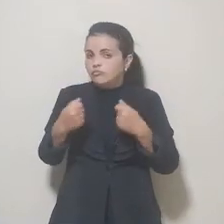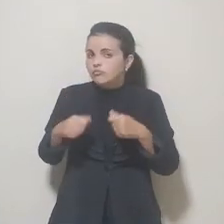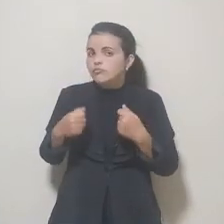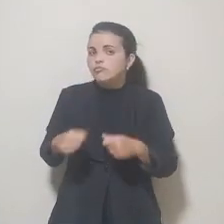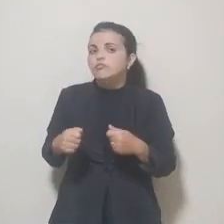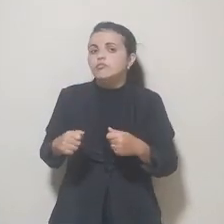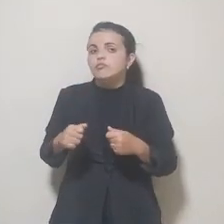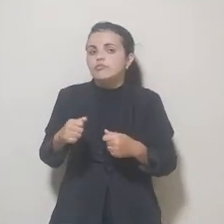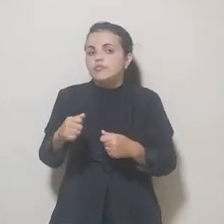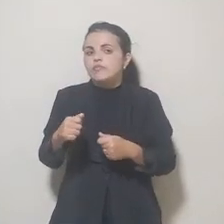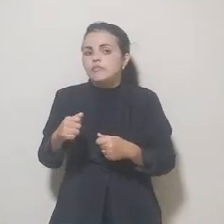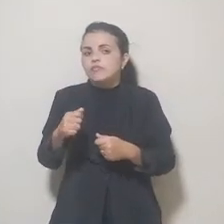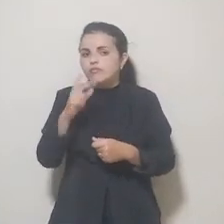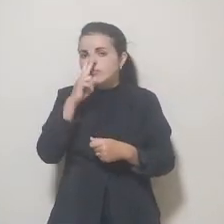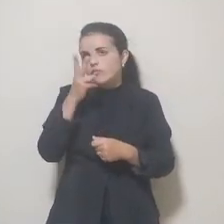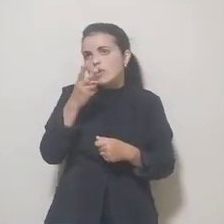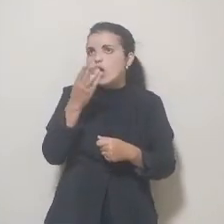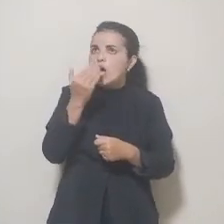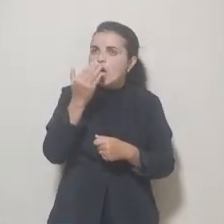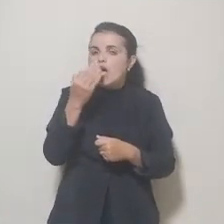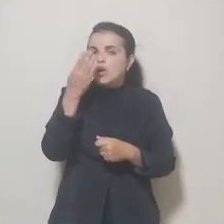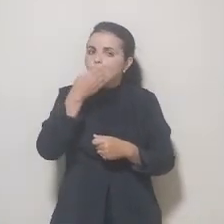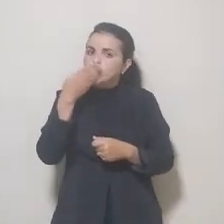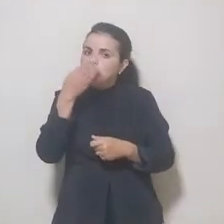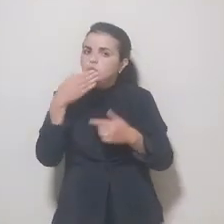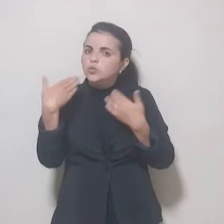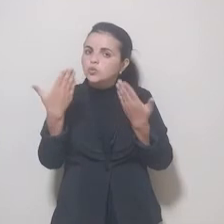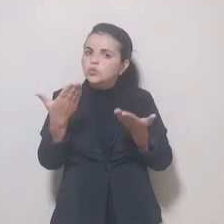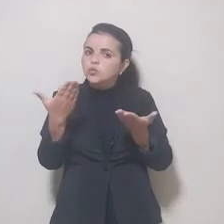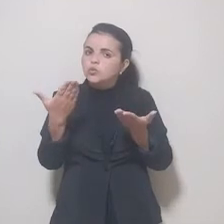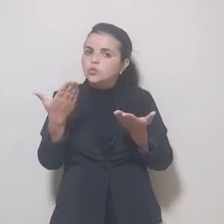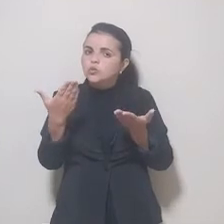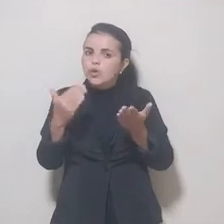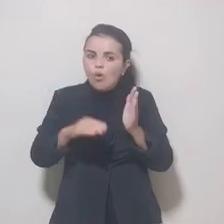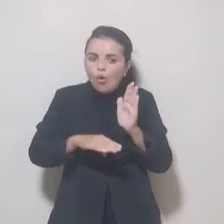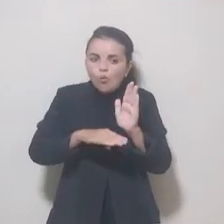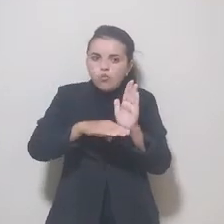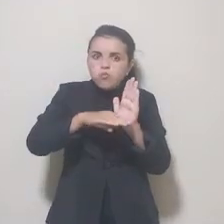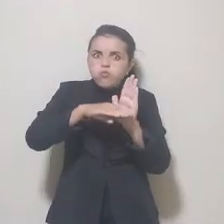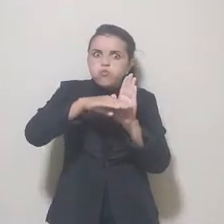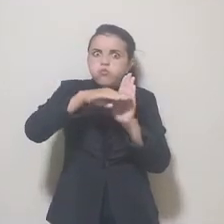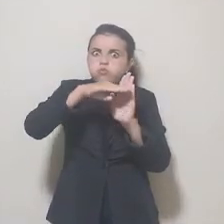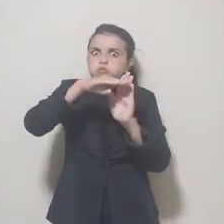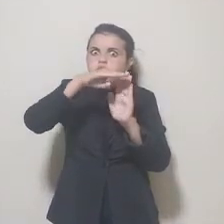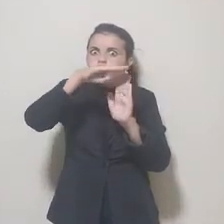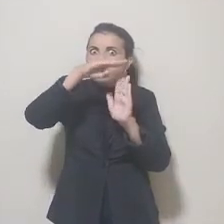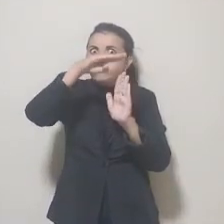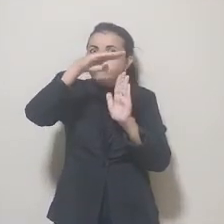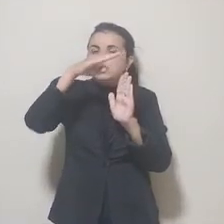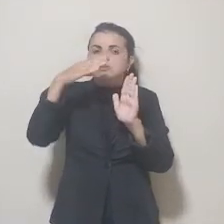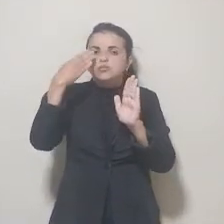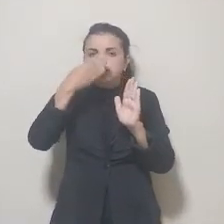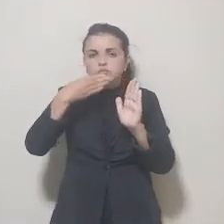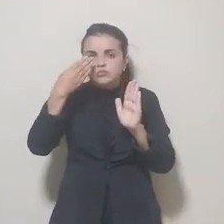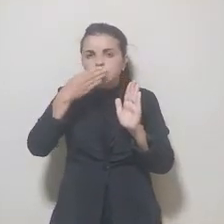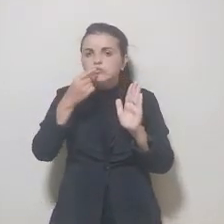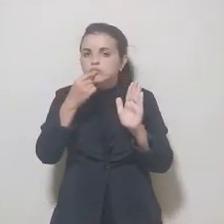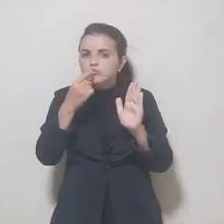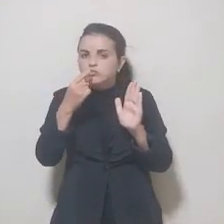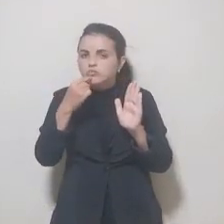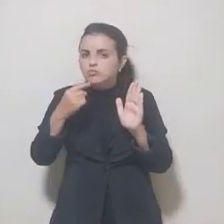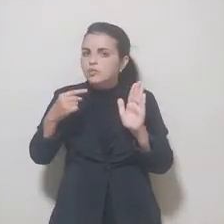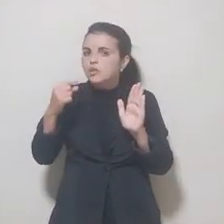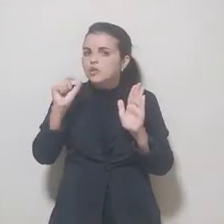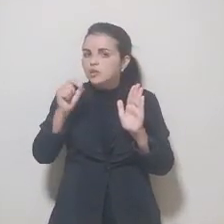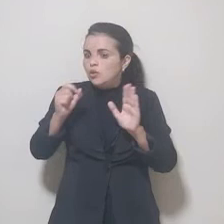Então a gente vê, sei lá, eu comi muito açúcar agora, então eu vou ficar com alta taxa de hiperglicemia se meu pâncreas